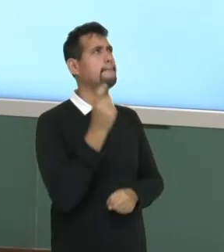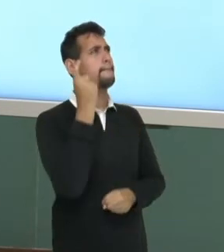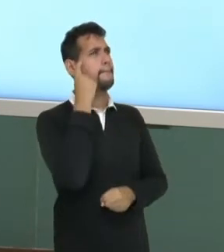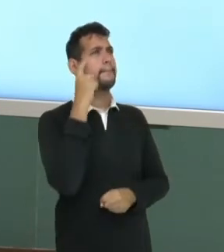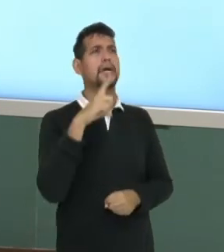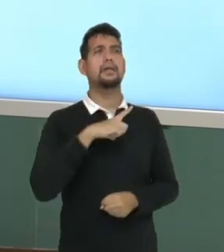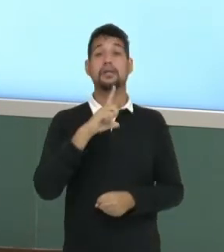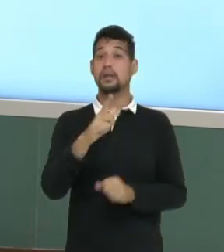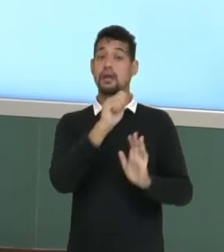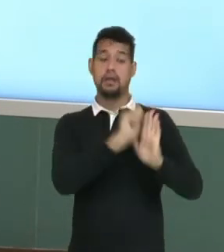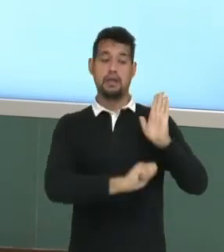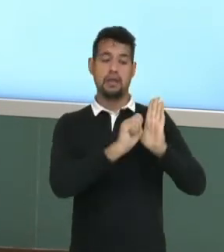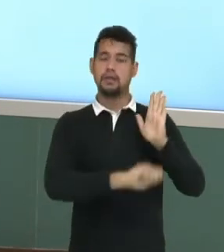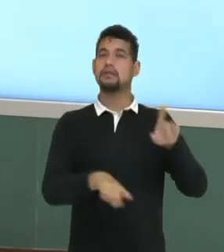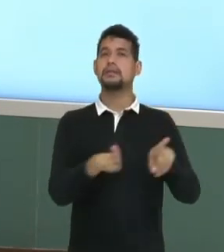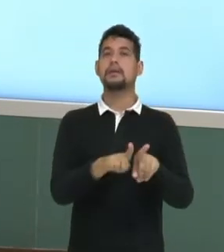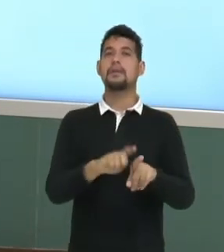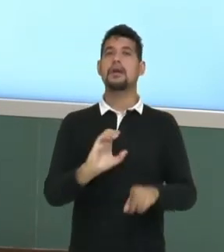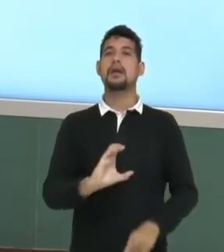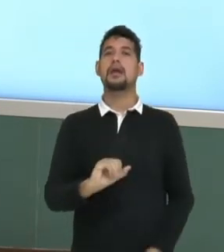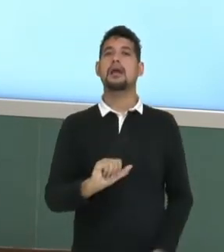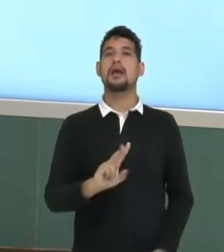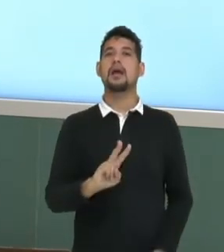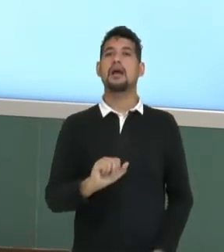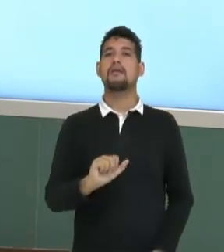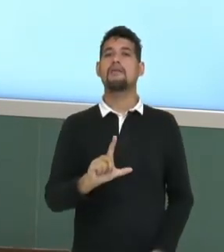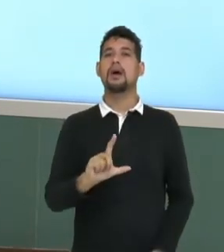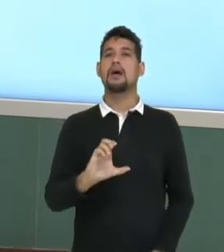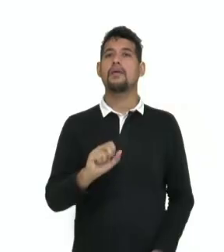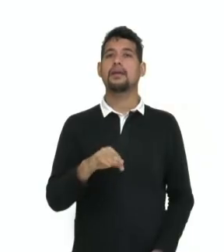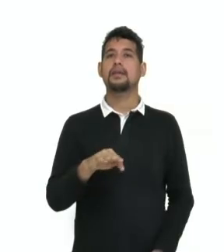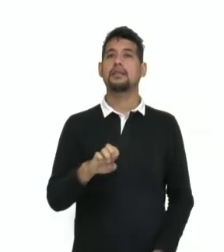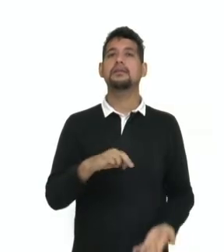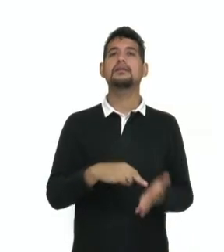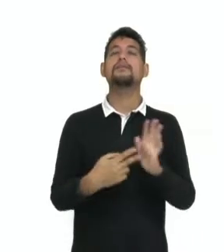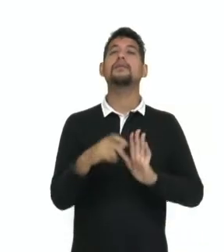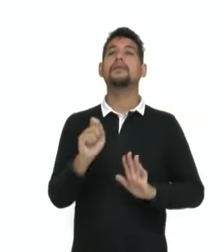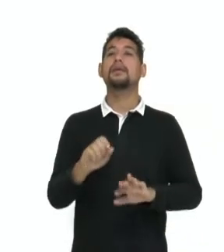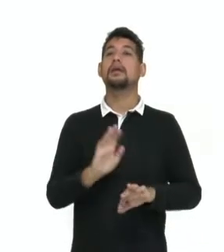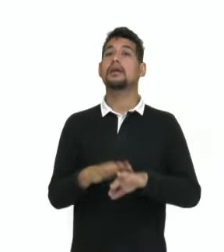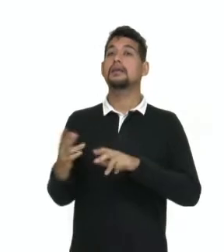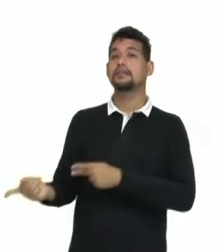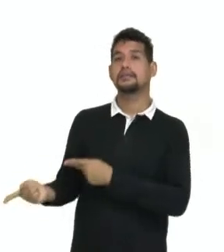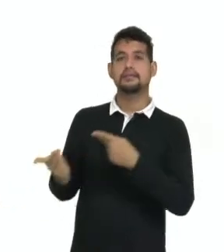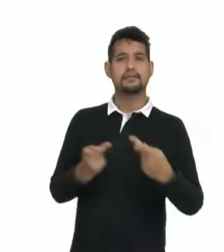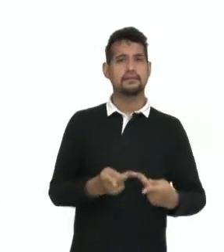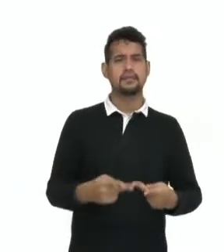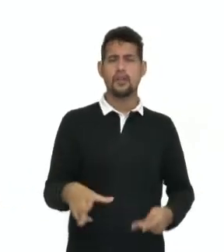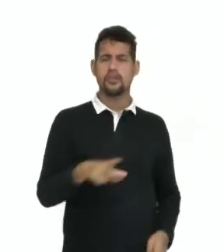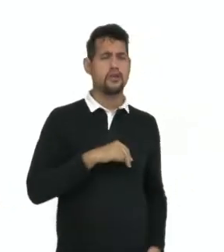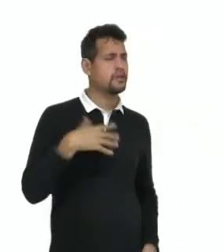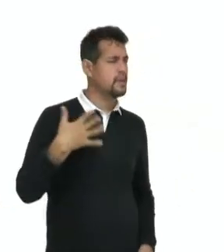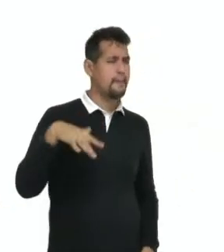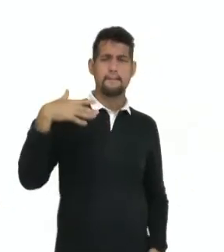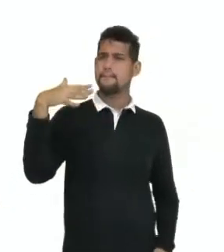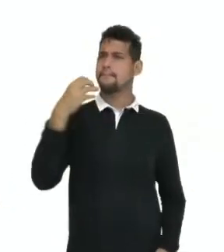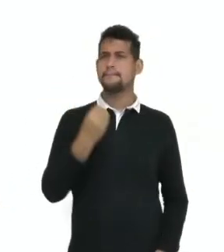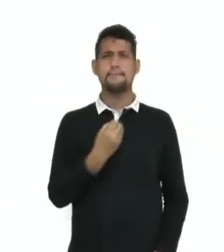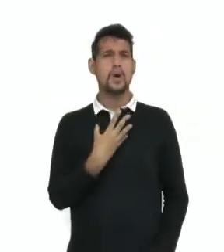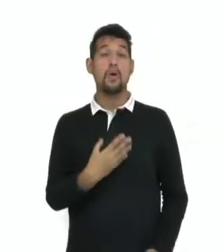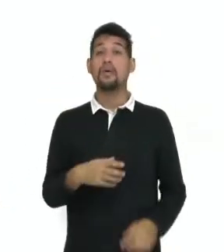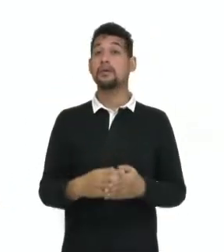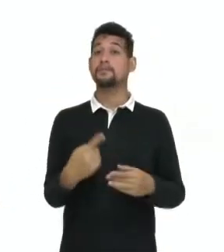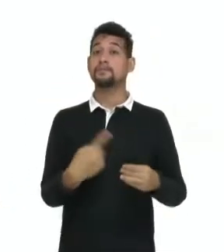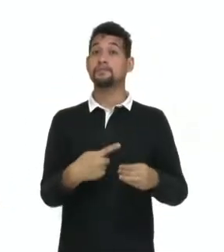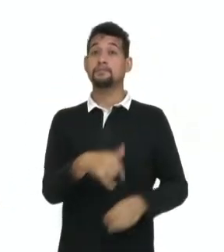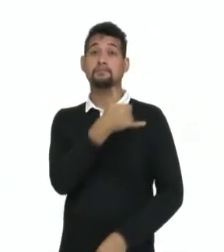um texto do Nereu Cavalcanti, vou ler para vocês, né? A recepção à corte foi grandiosa. A cidade do Rio de